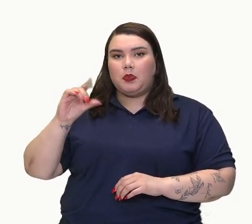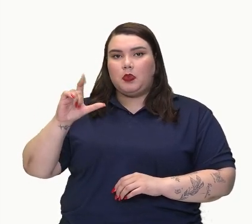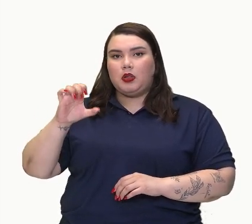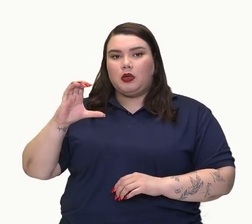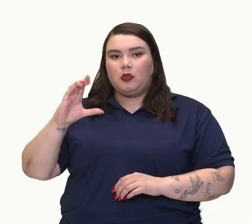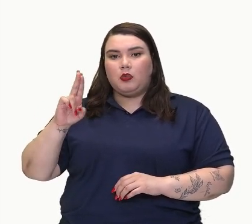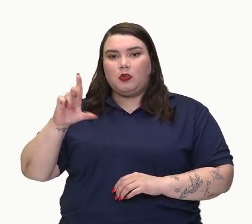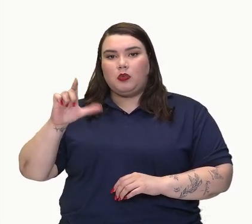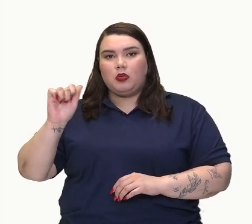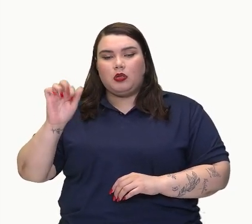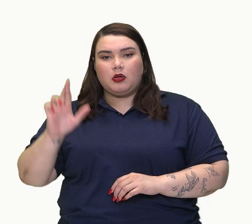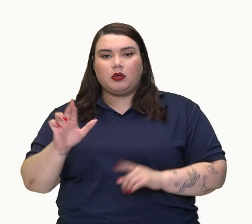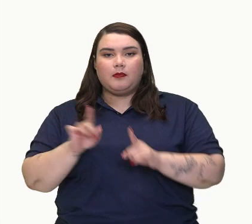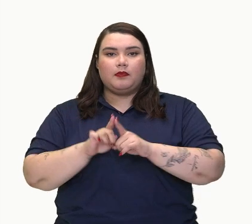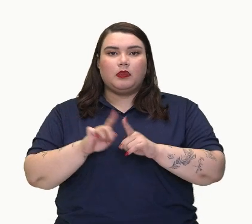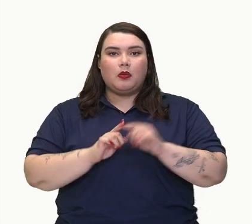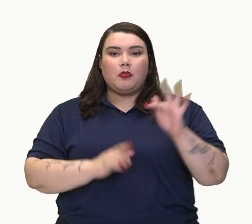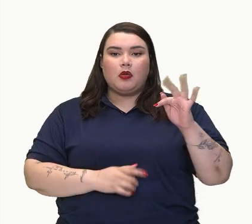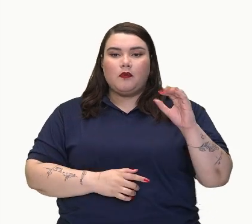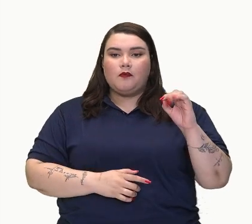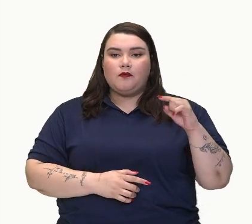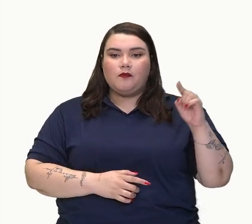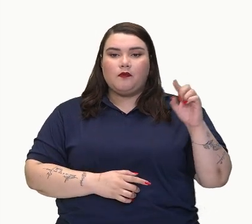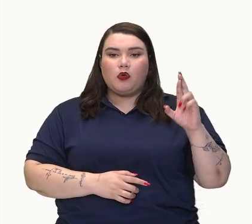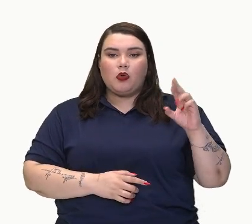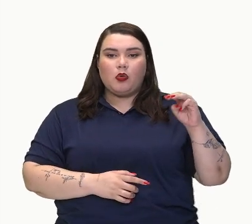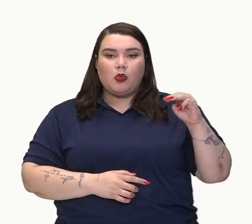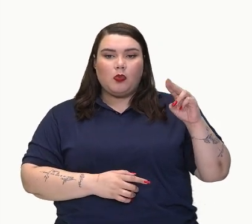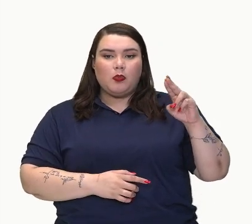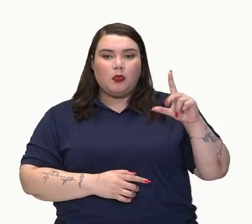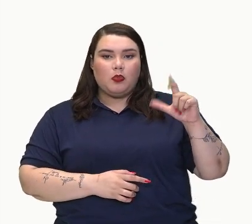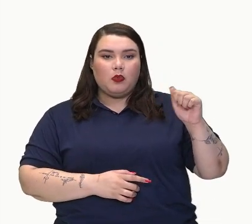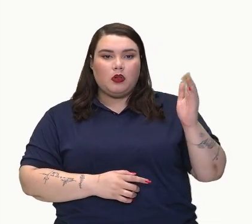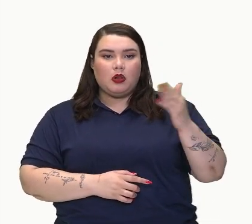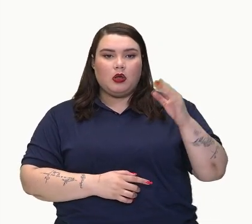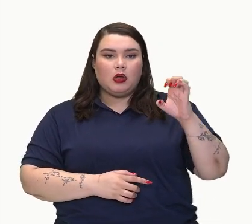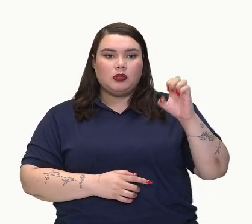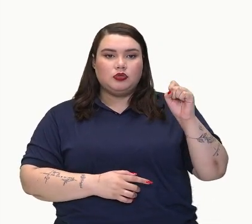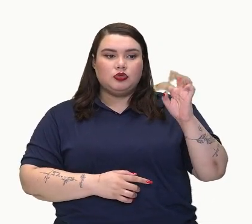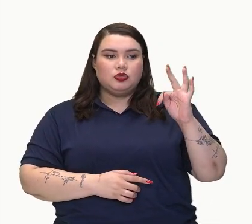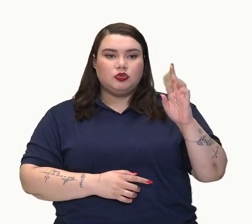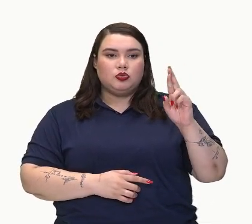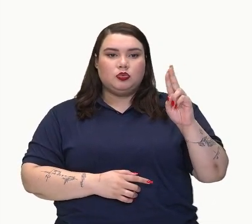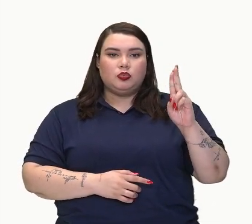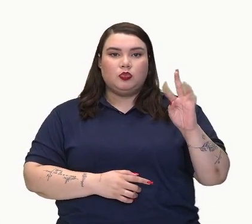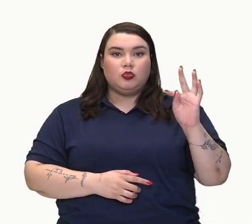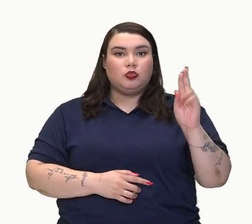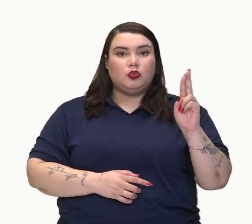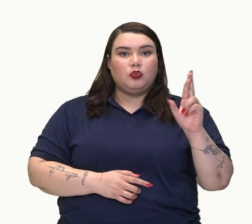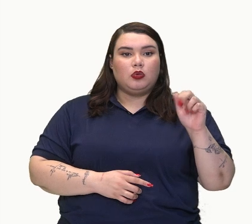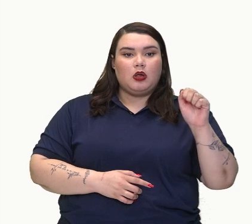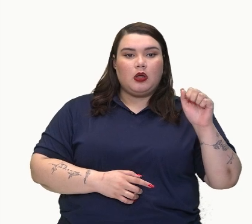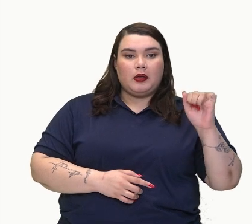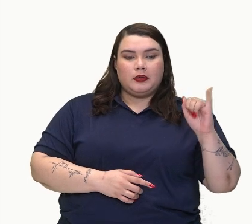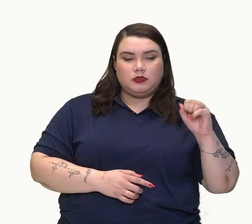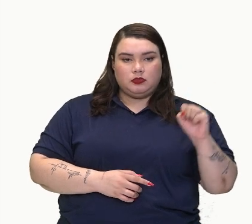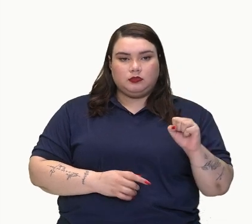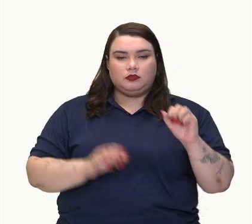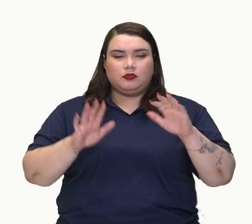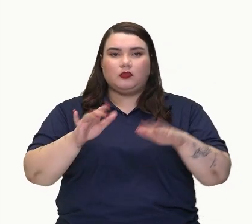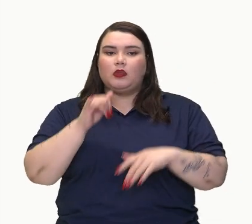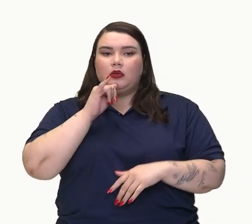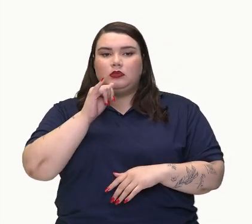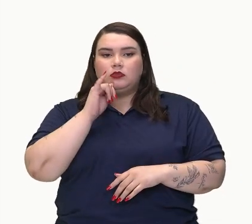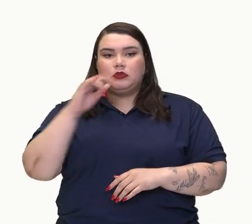assim? Vamos dizer que eu tenha aqui, né, um composto onde ele vai estar da seguinte forma. Eu